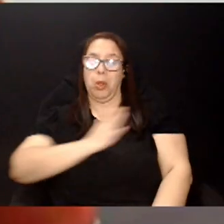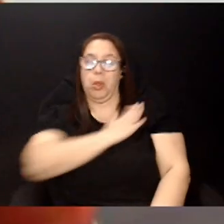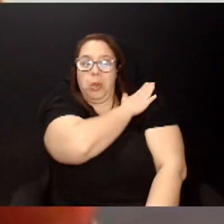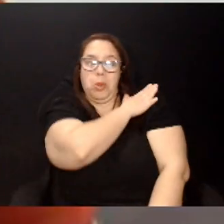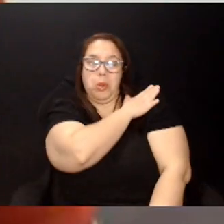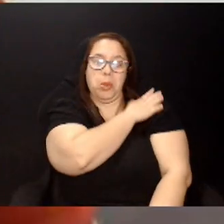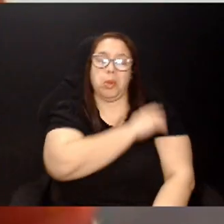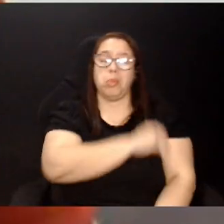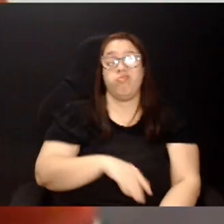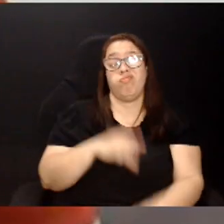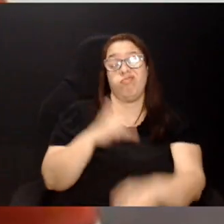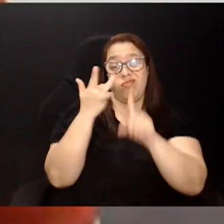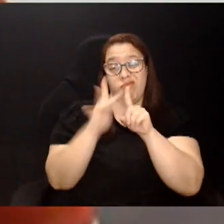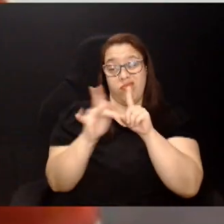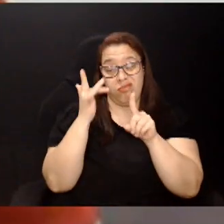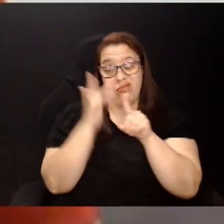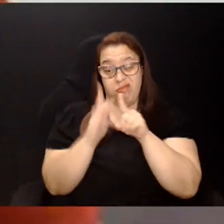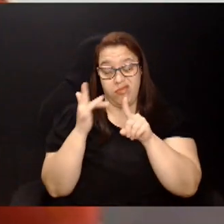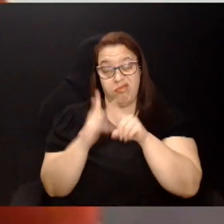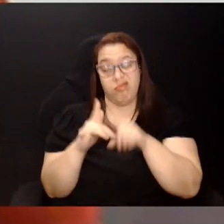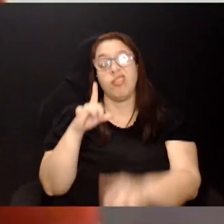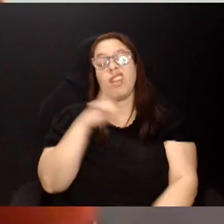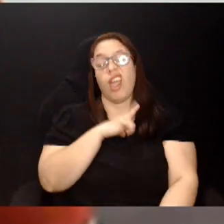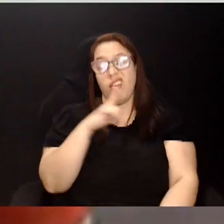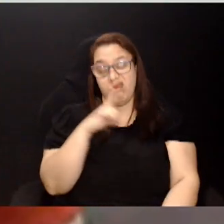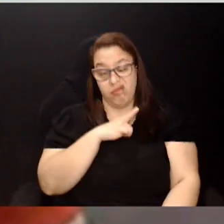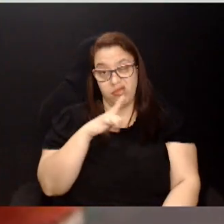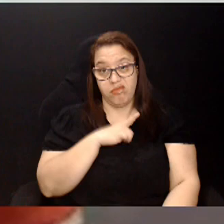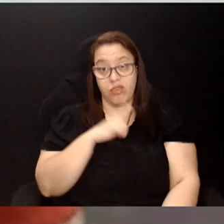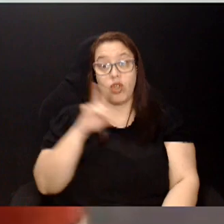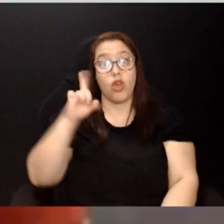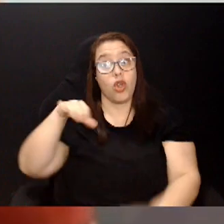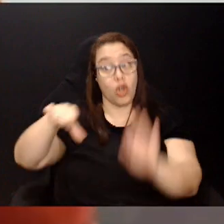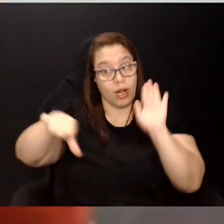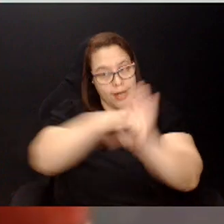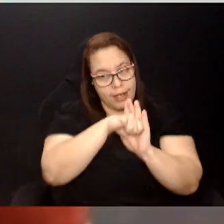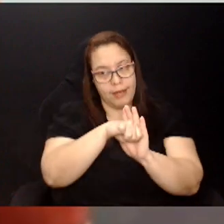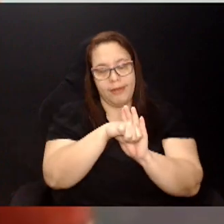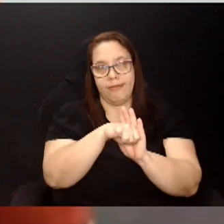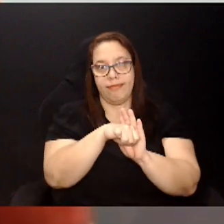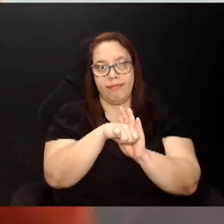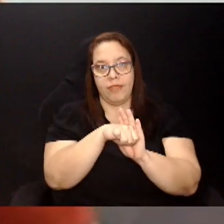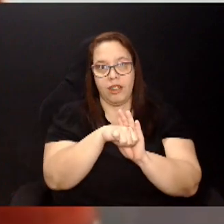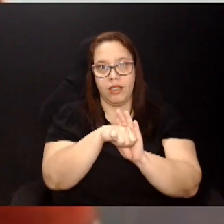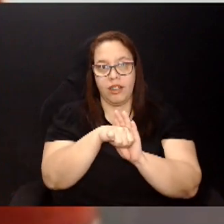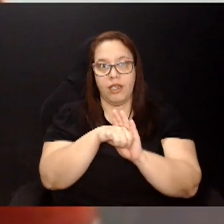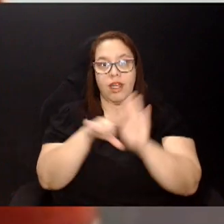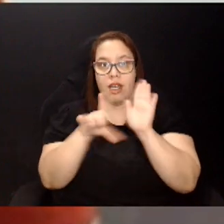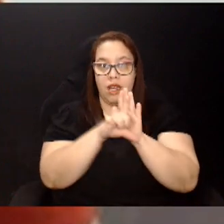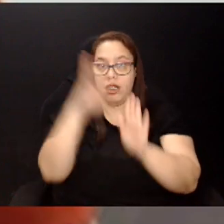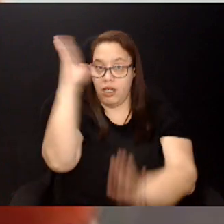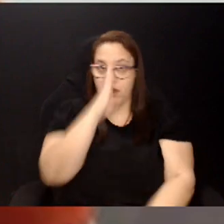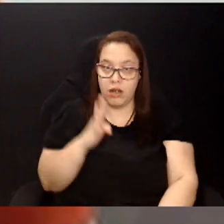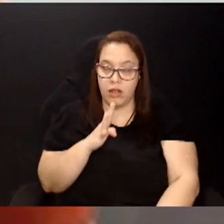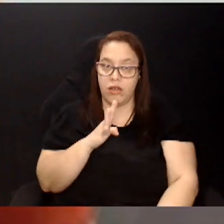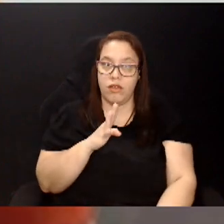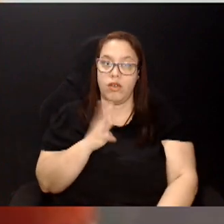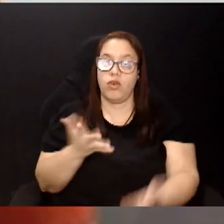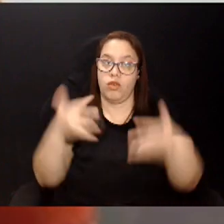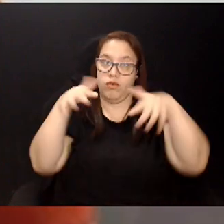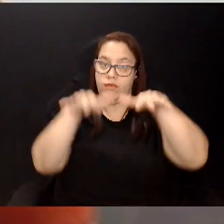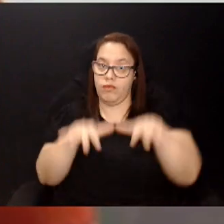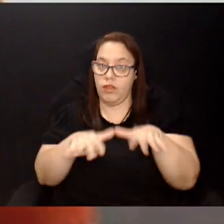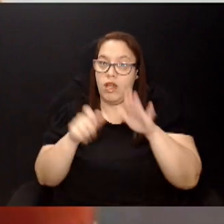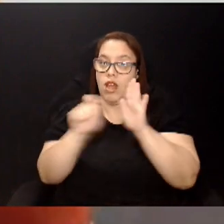discriminação, infelizmente, existe sim, só que é crime, está lá no artigo 4 da Lei Brasileira de Inclusão, artigo 4. E é